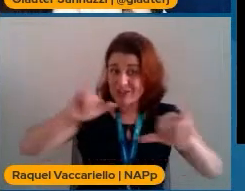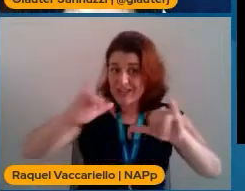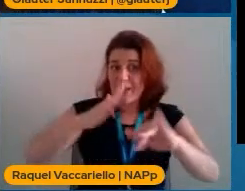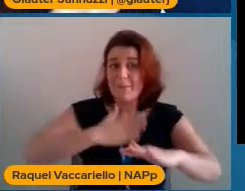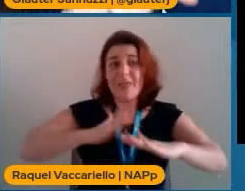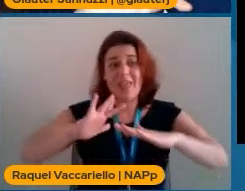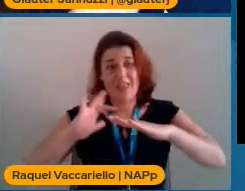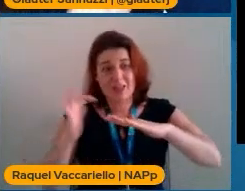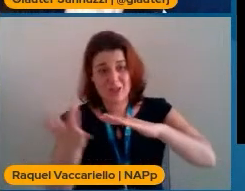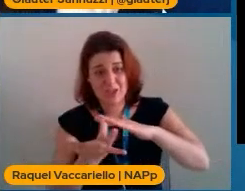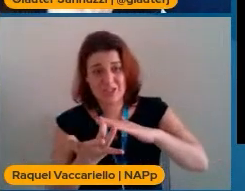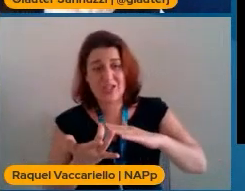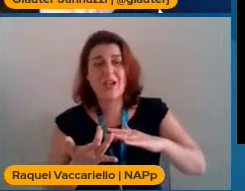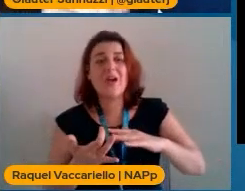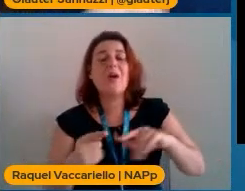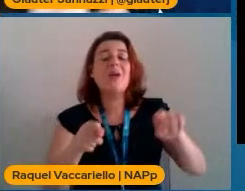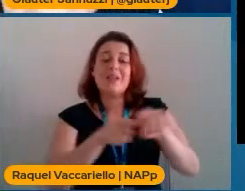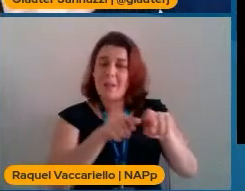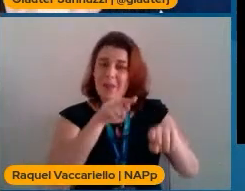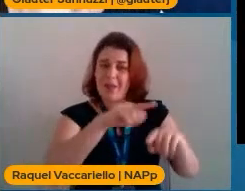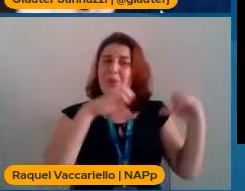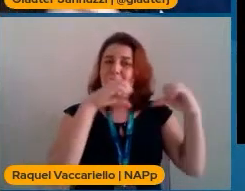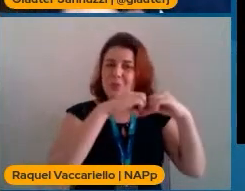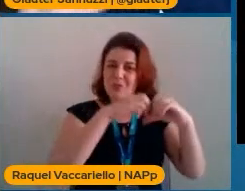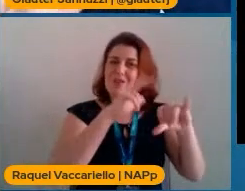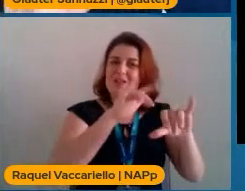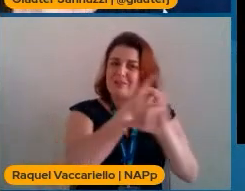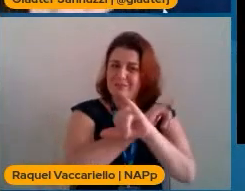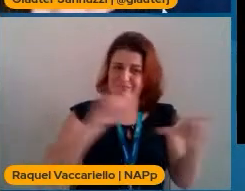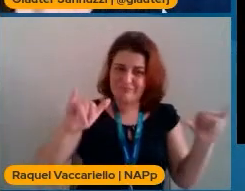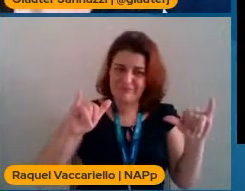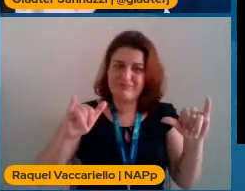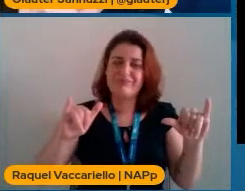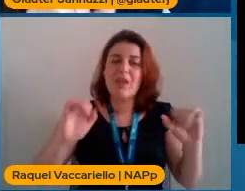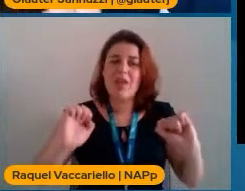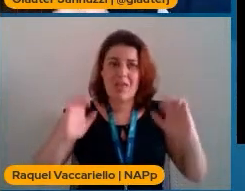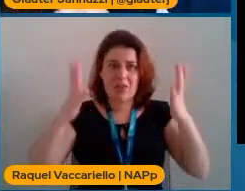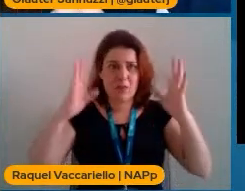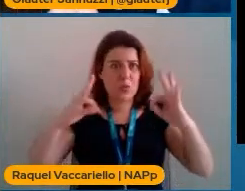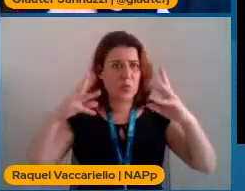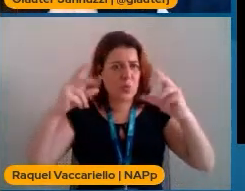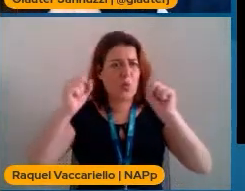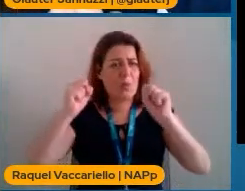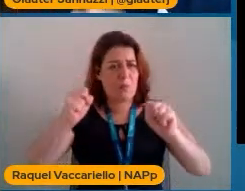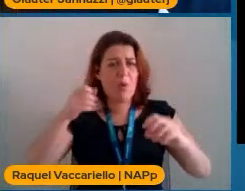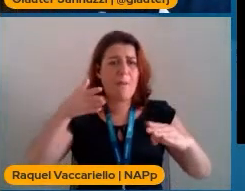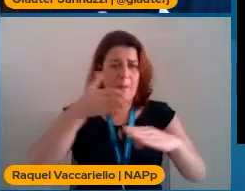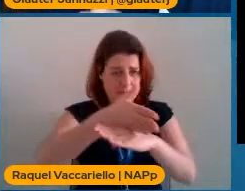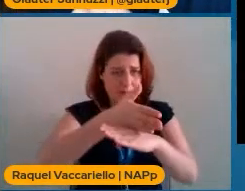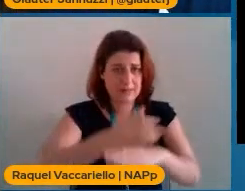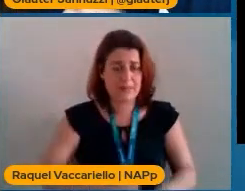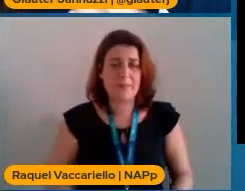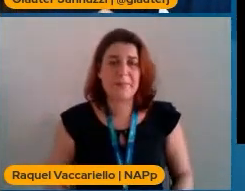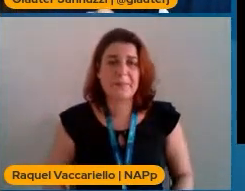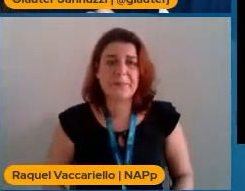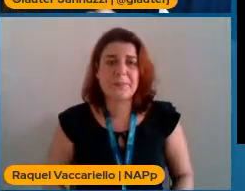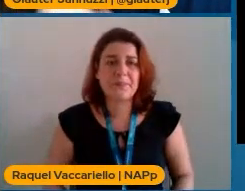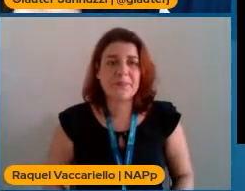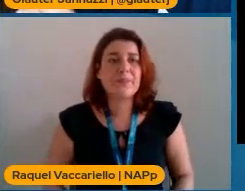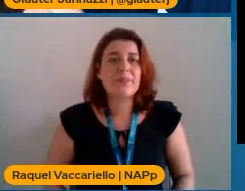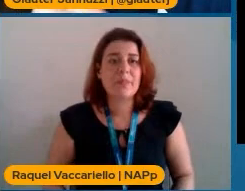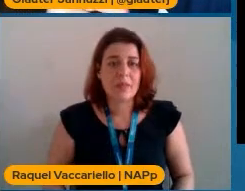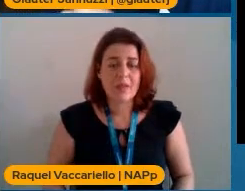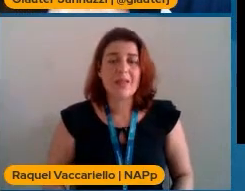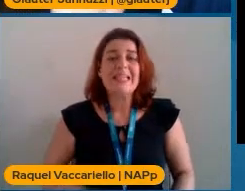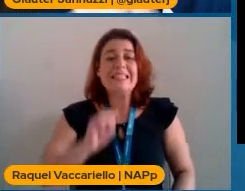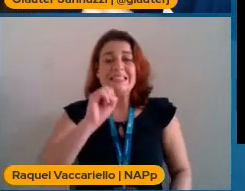da Atitude Vida também e da Unisuam. É um evento aberto, todos são bem-vindos. Para fazer parte da Atitude como mentorado